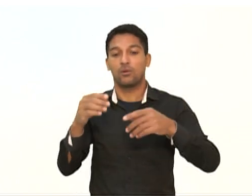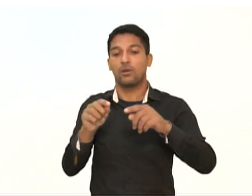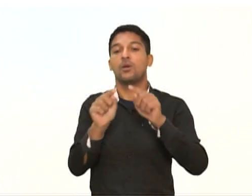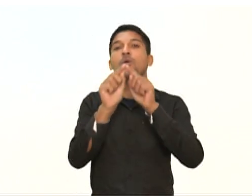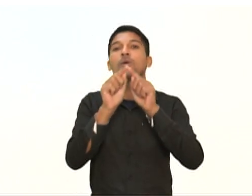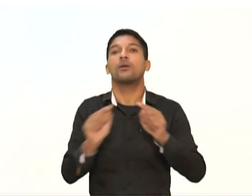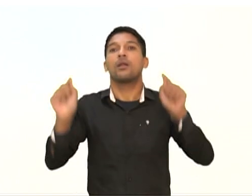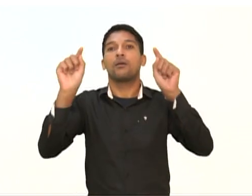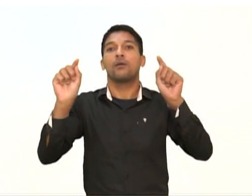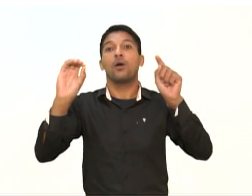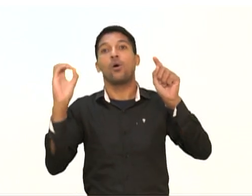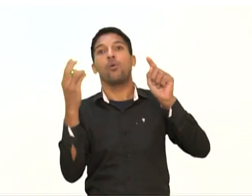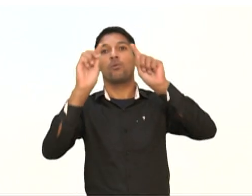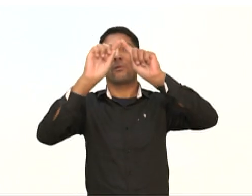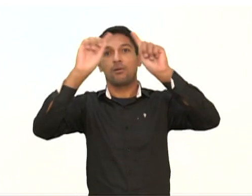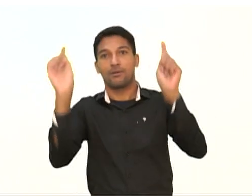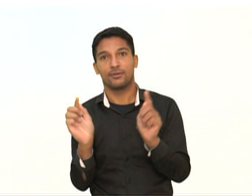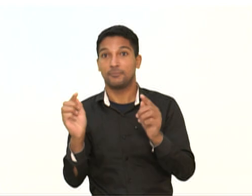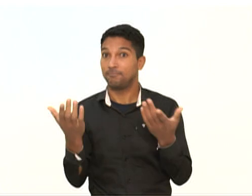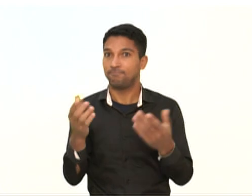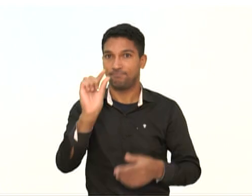desse gráfico. Até daqui a pouquinho.